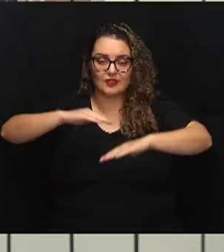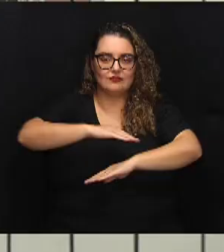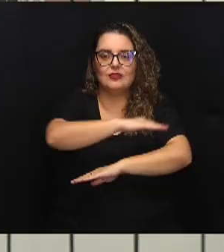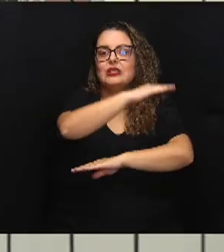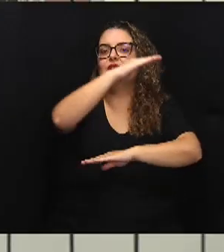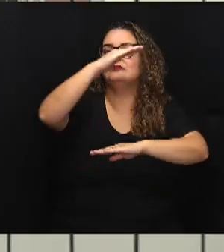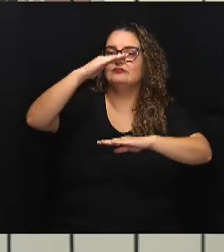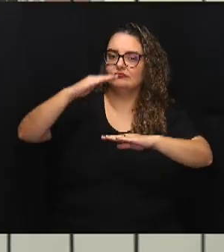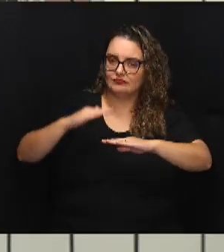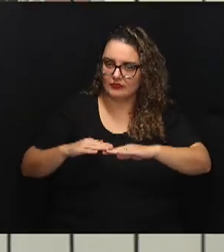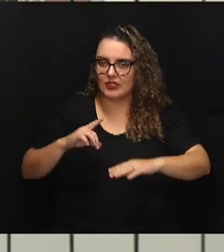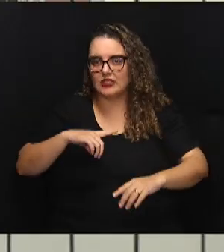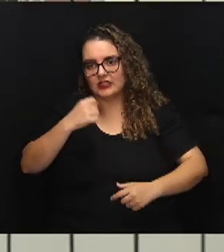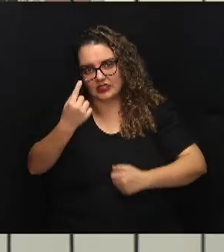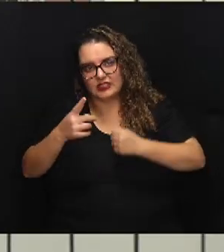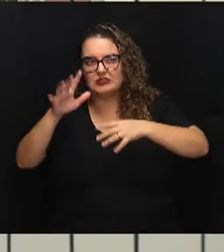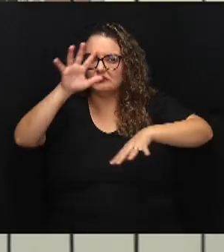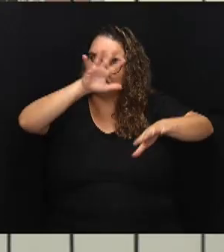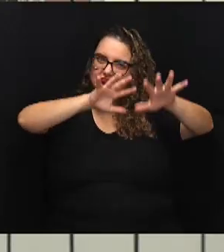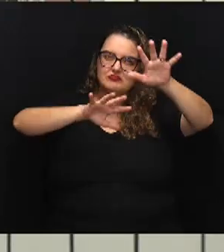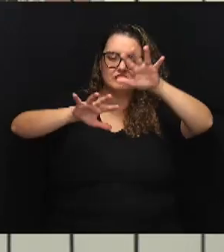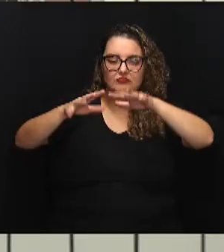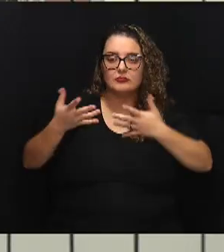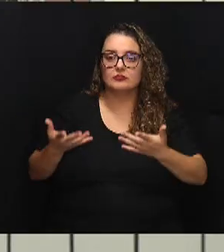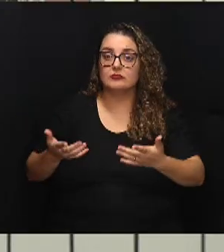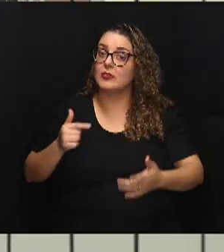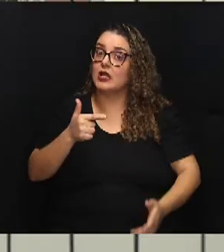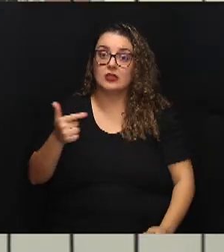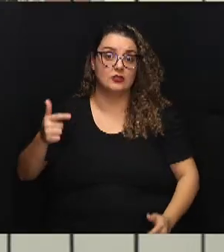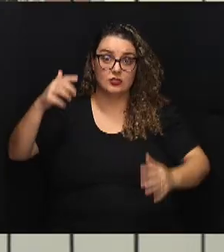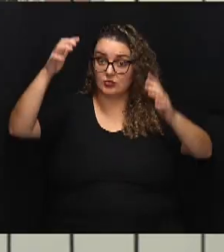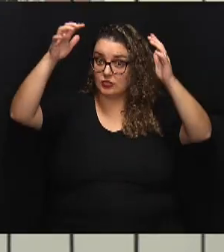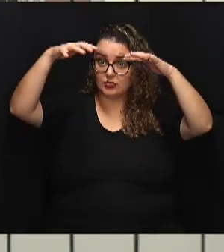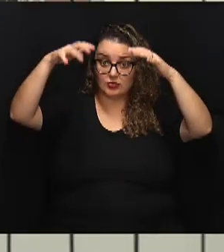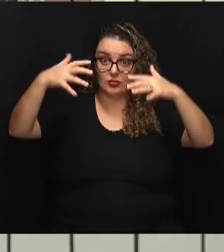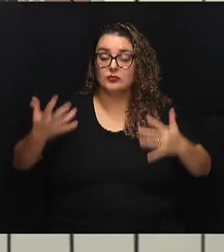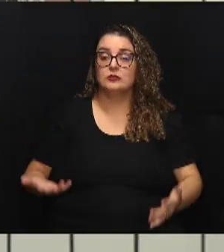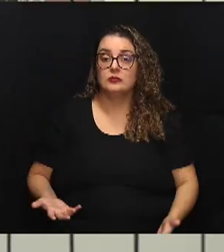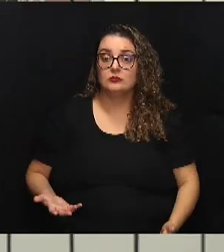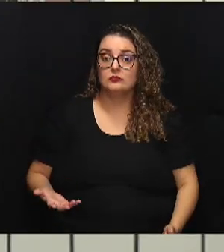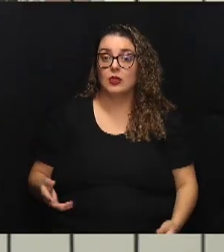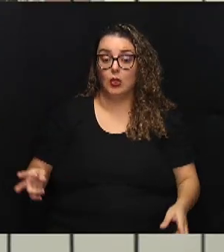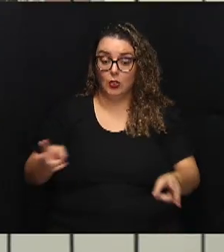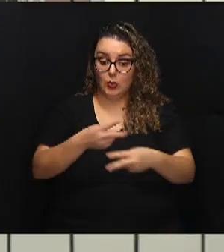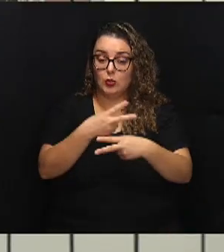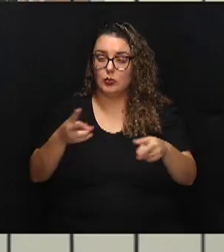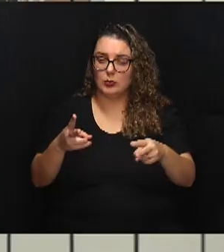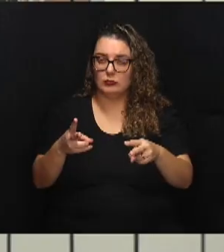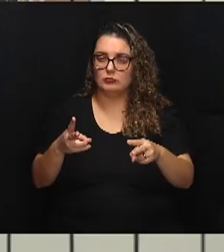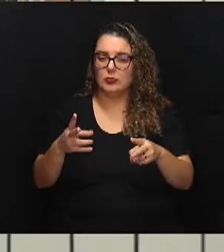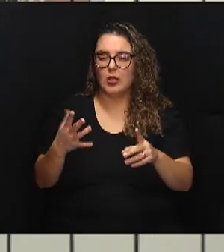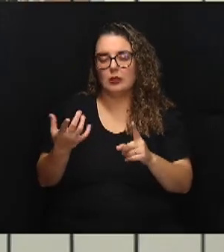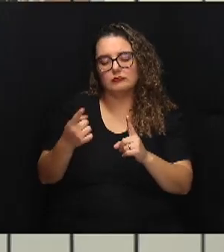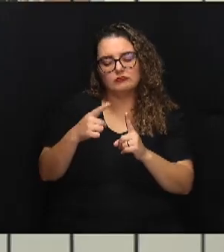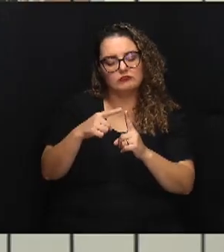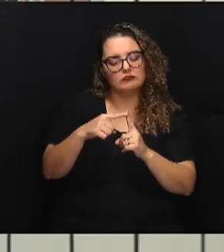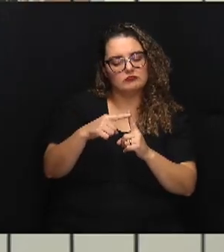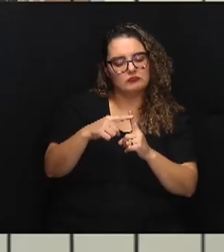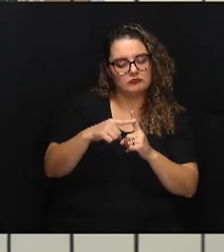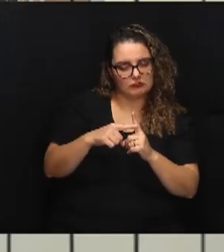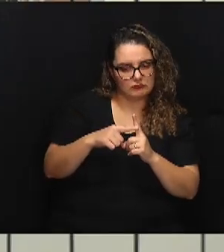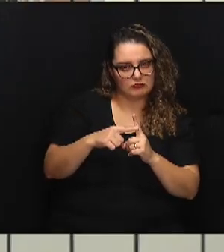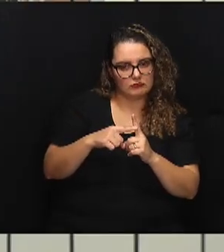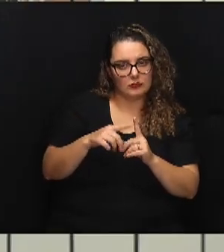dia, tem alguma nebulosidade, mas sem previsão de chuva. O vento deixa a sensação térmica